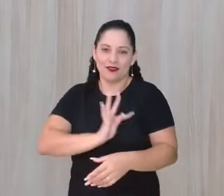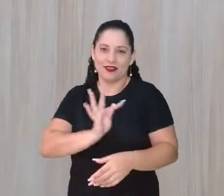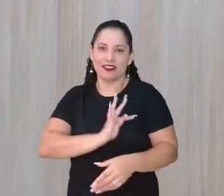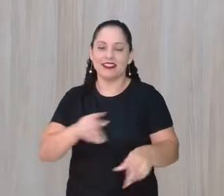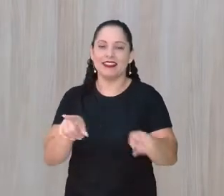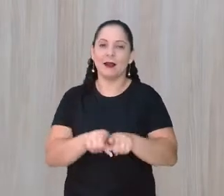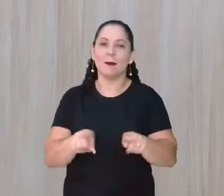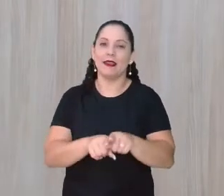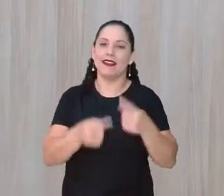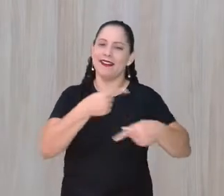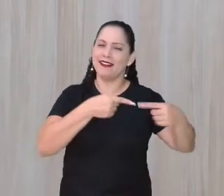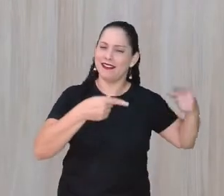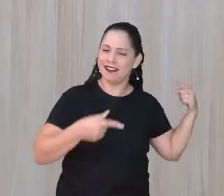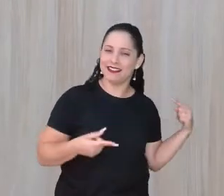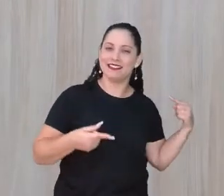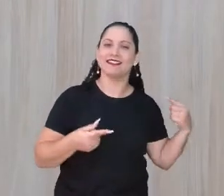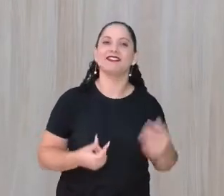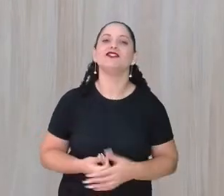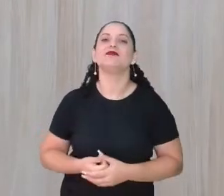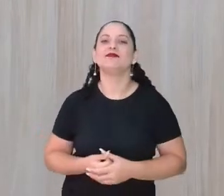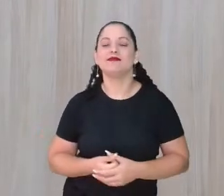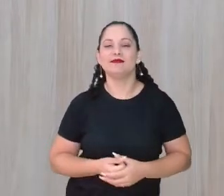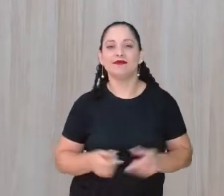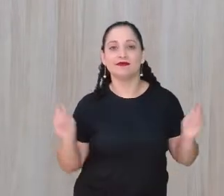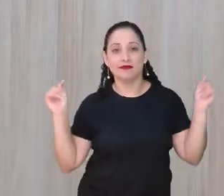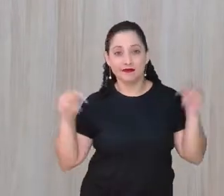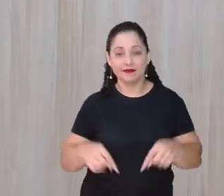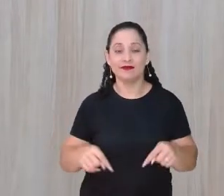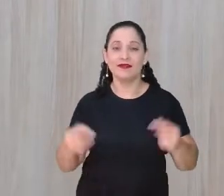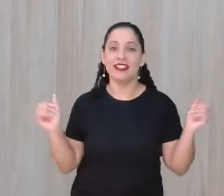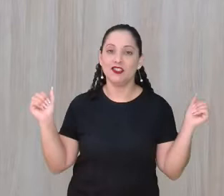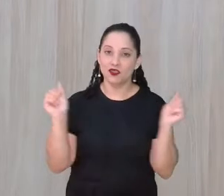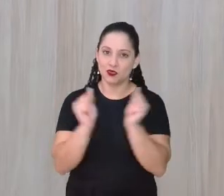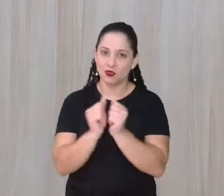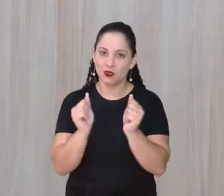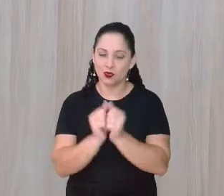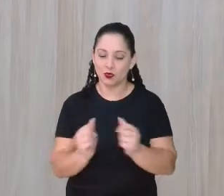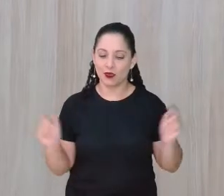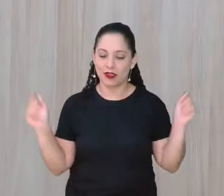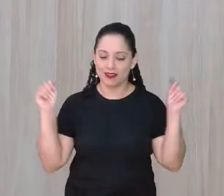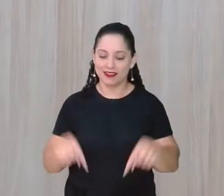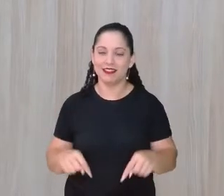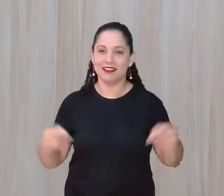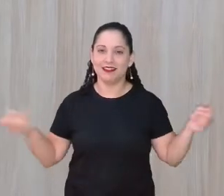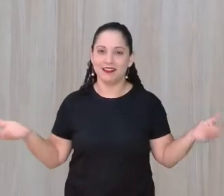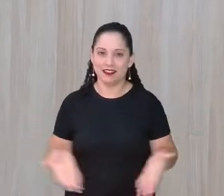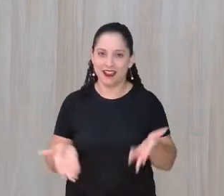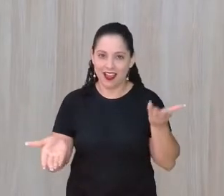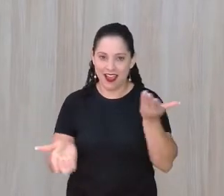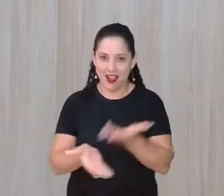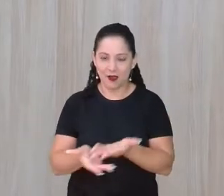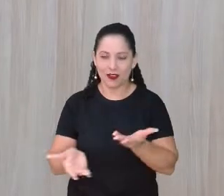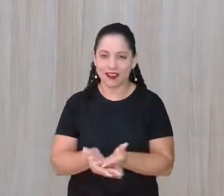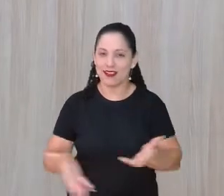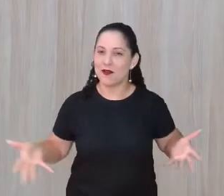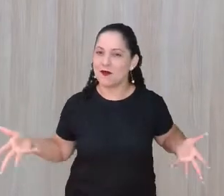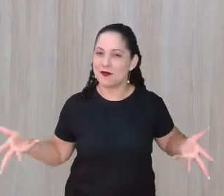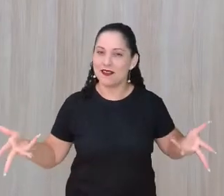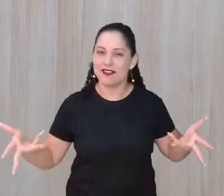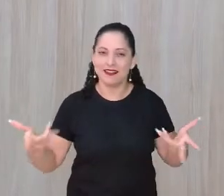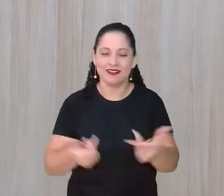né, numa caminhada massa aqui. E junto comigo está o brilhante,